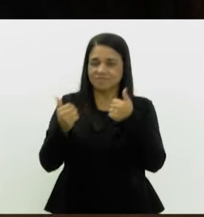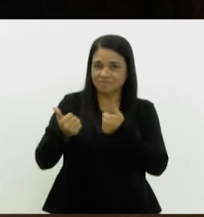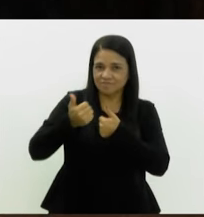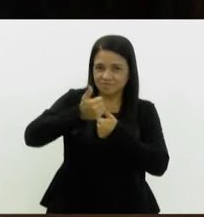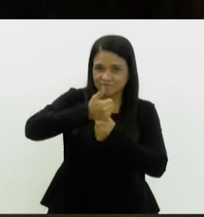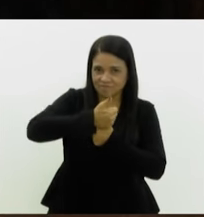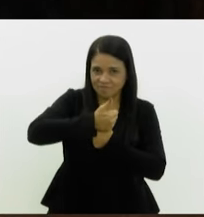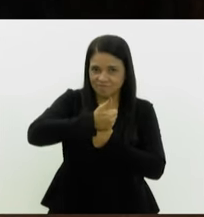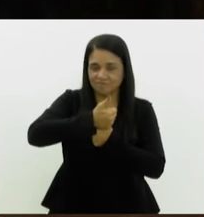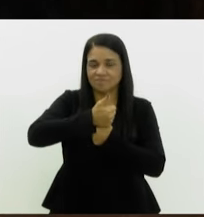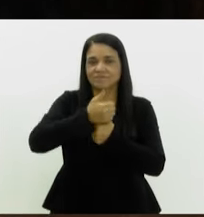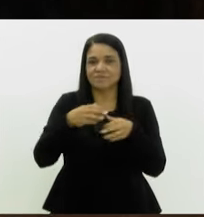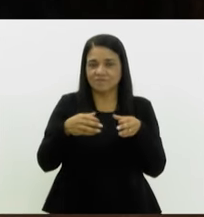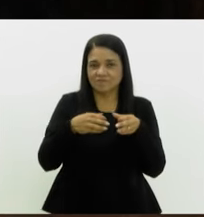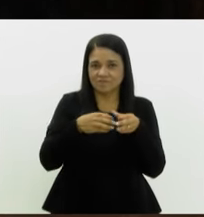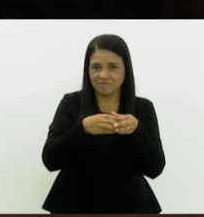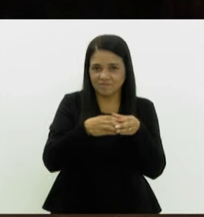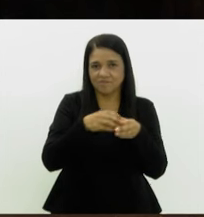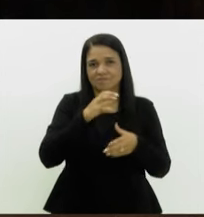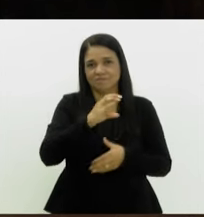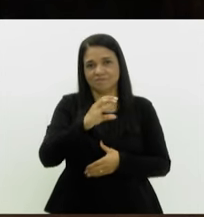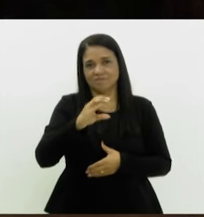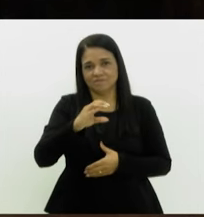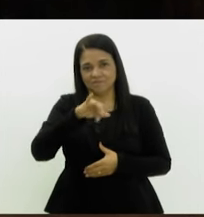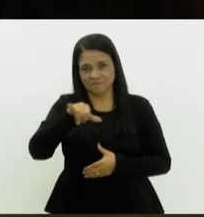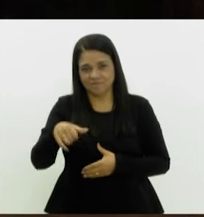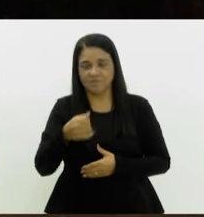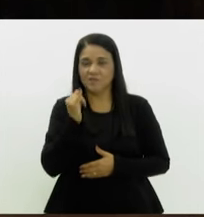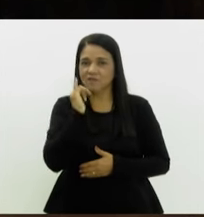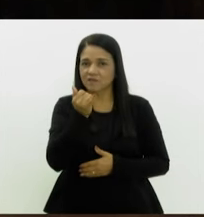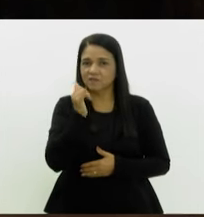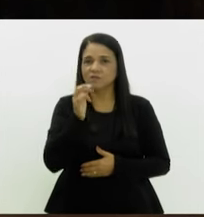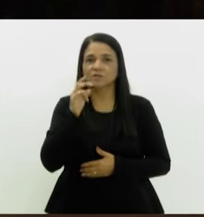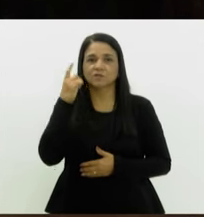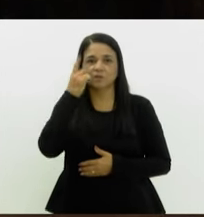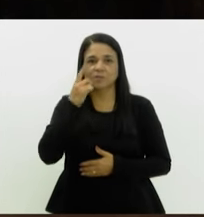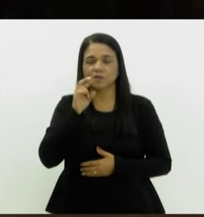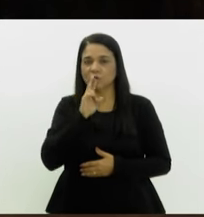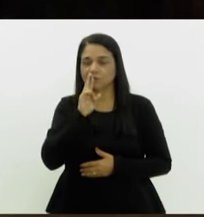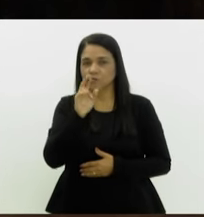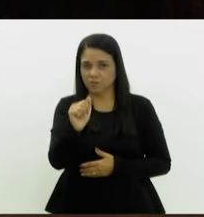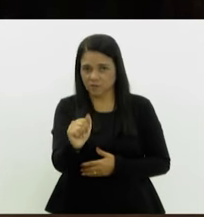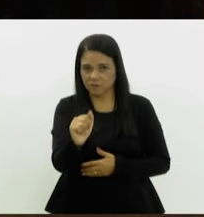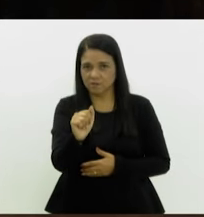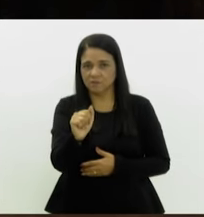substitutivo da Comissão de Constituição e Justiça. Relatores, deputado